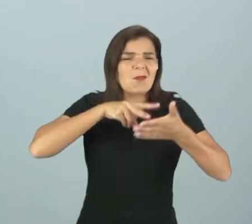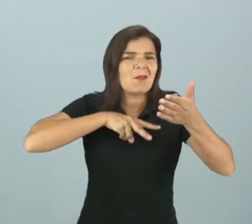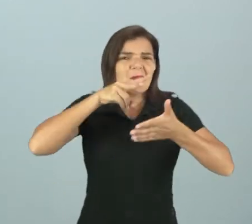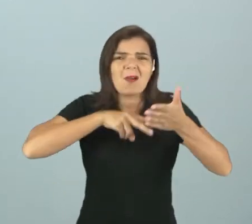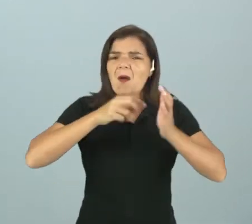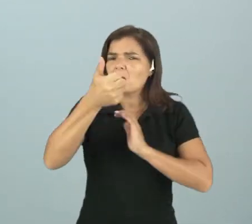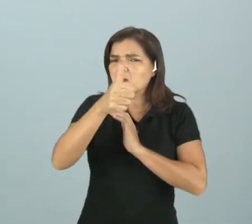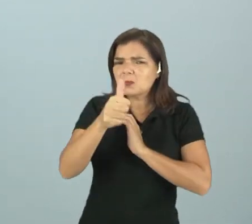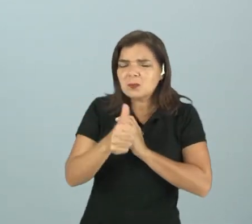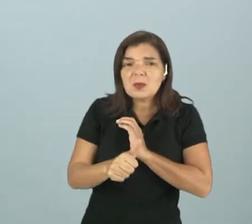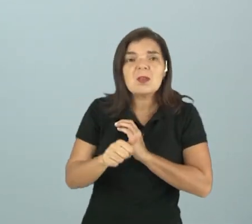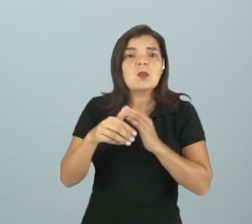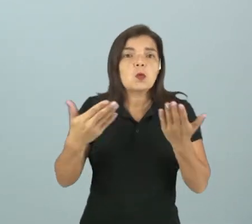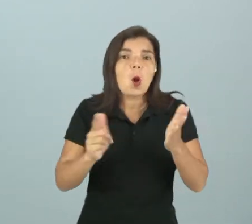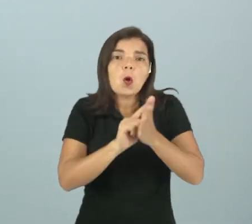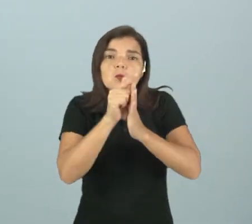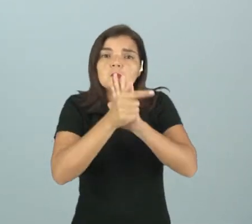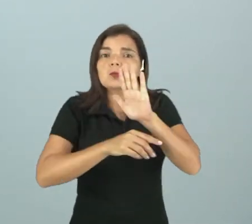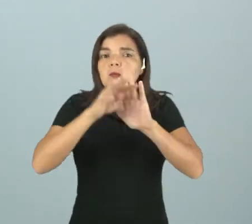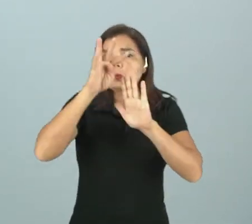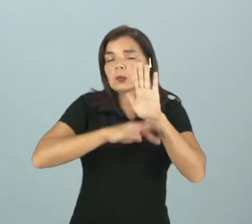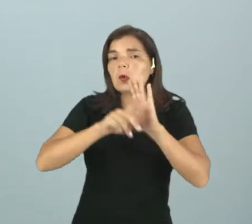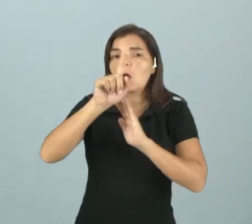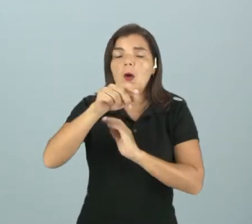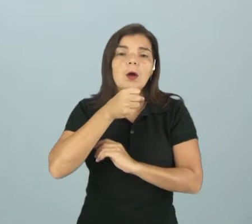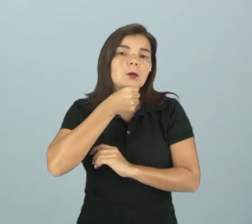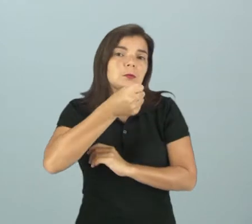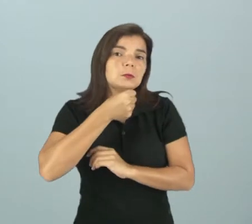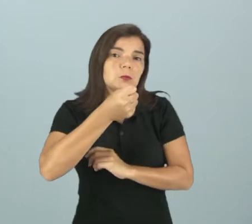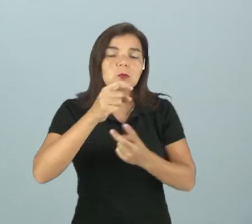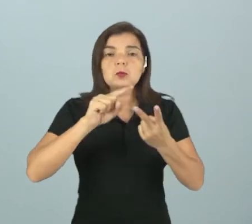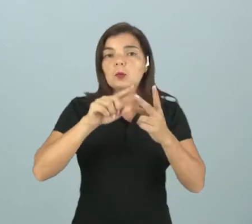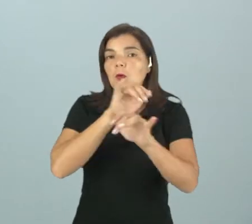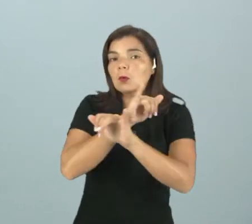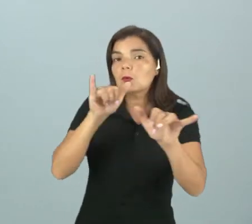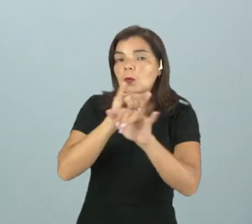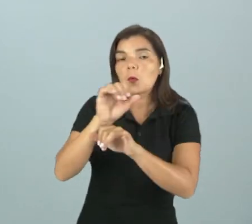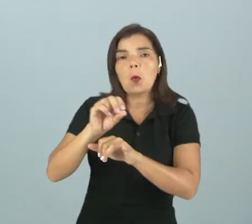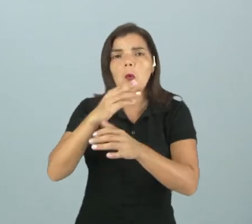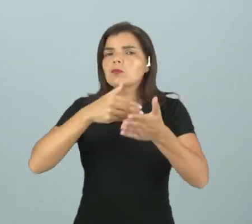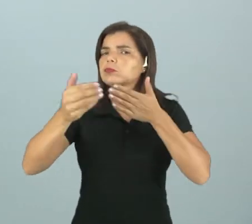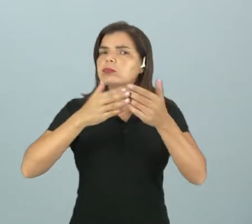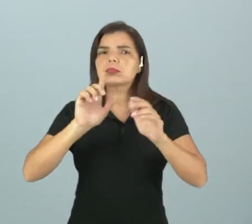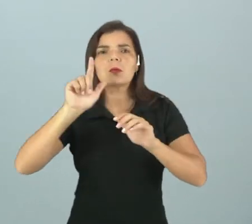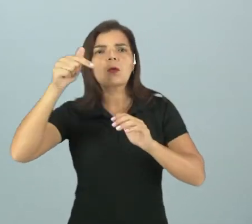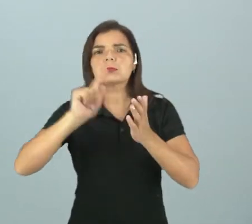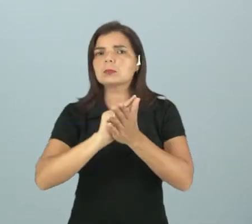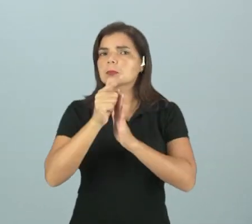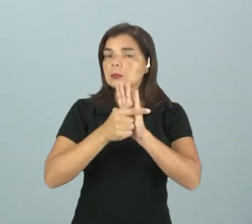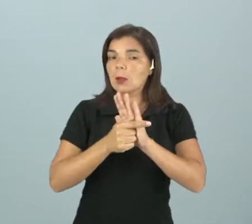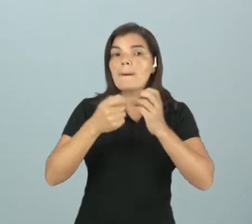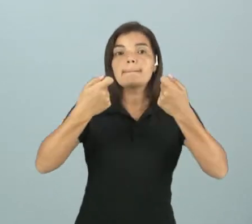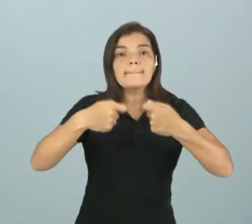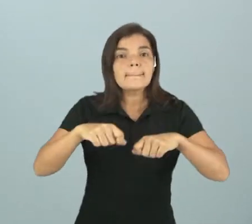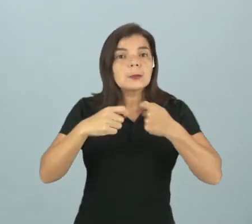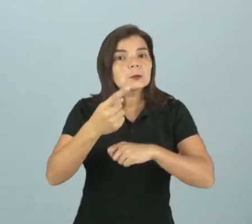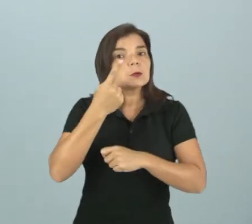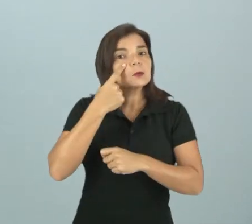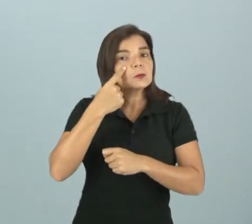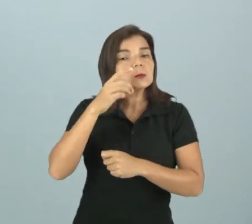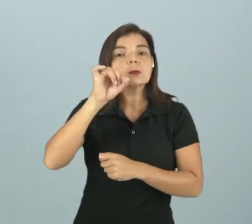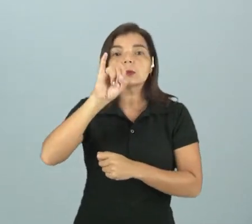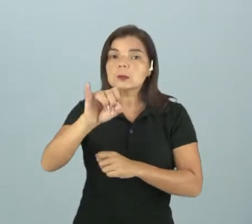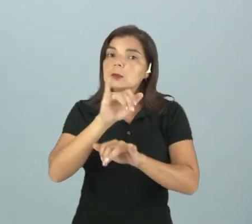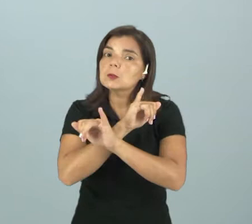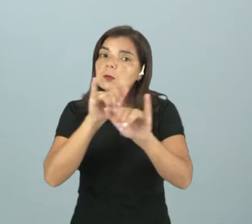você verificar que tal gênero textual é uma reportagem, uma notícia ou qualquer outro gênero. Você precisa verificar